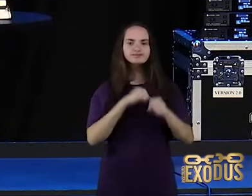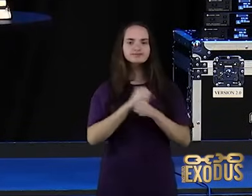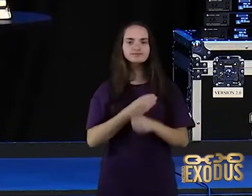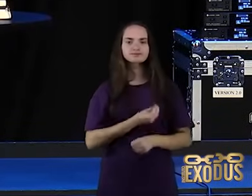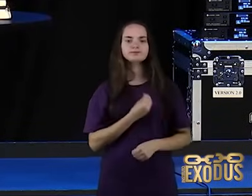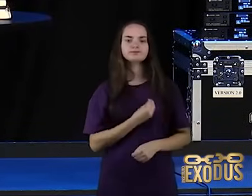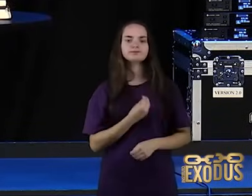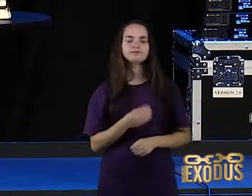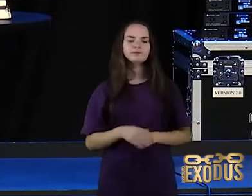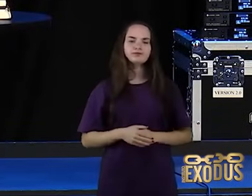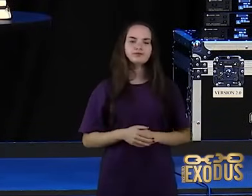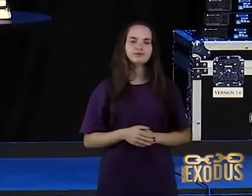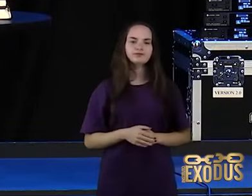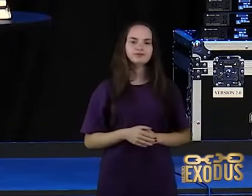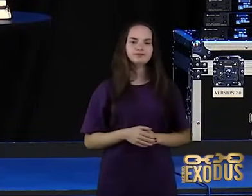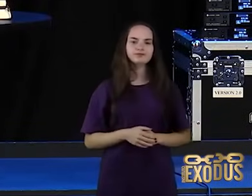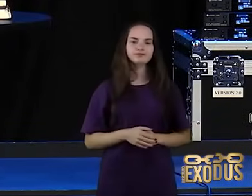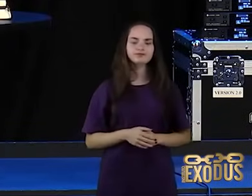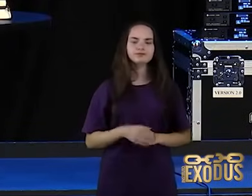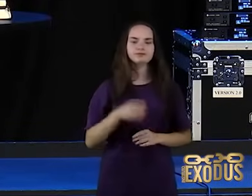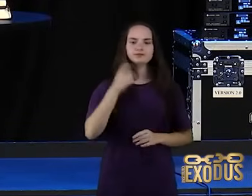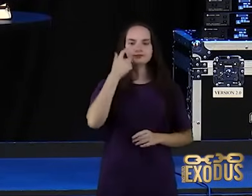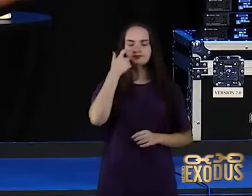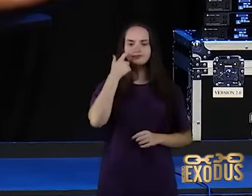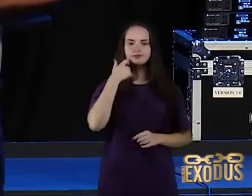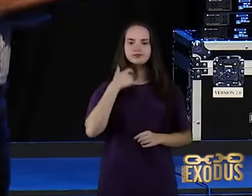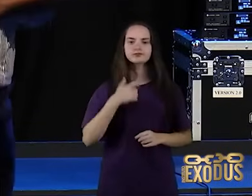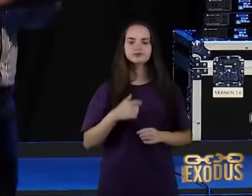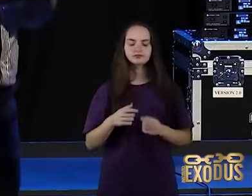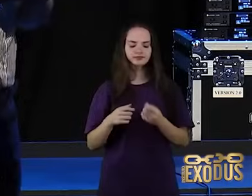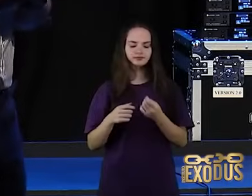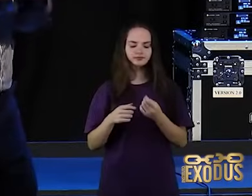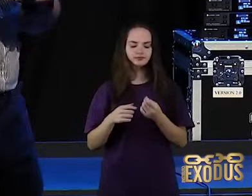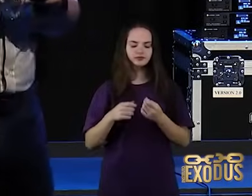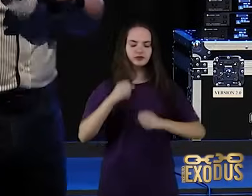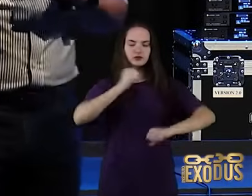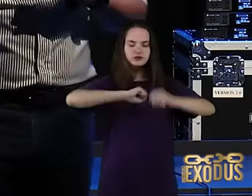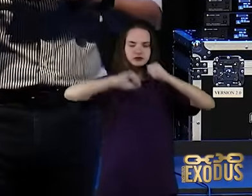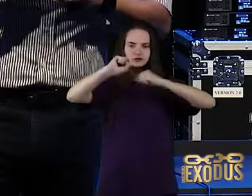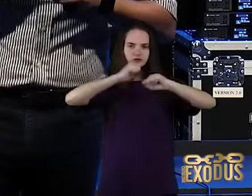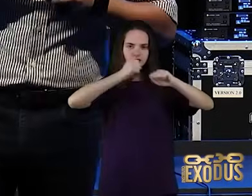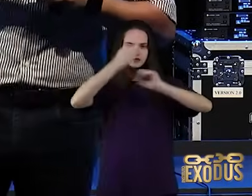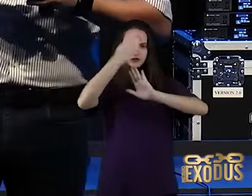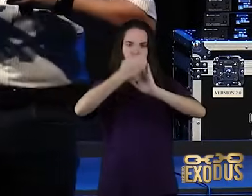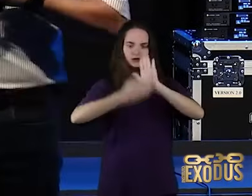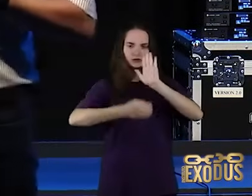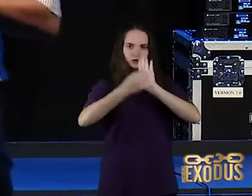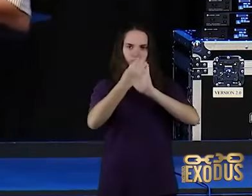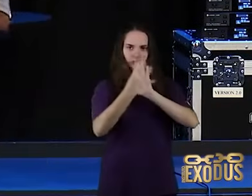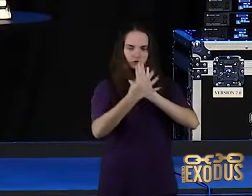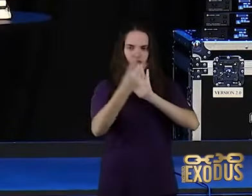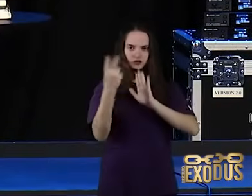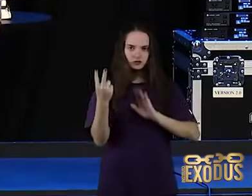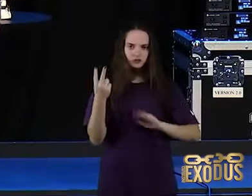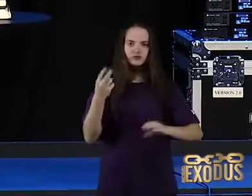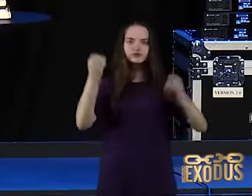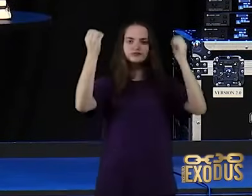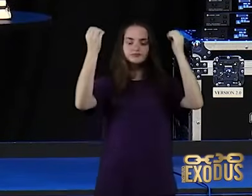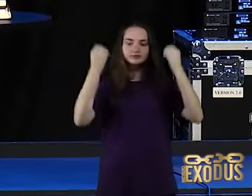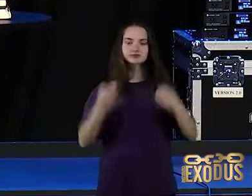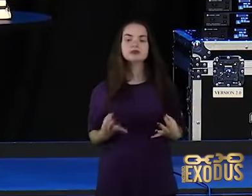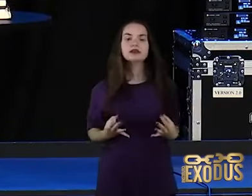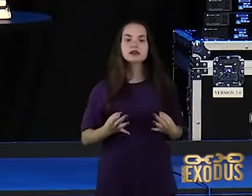sede de Deus quando salmista no Salmo 42 é um salmo fala que fala sobre